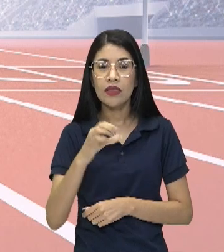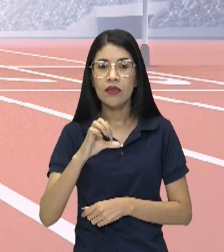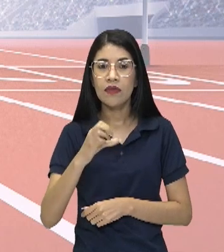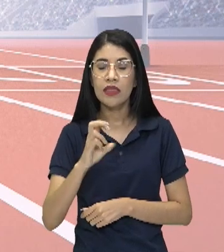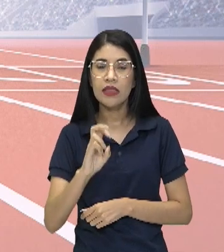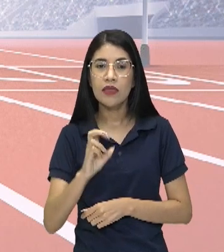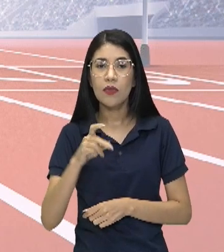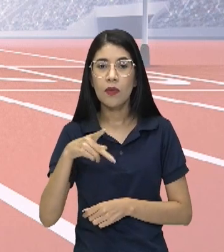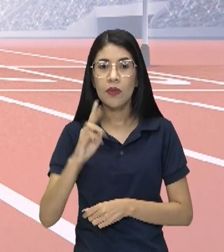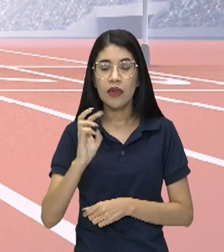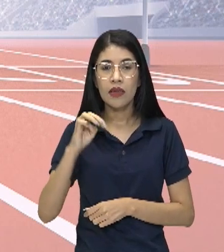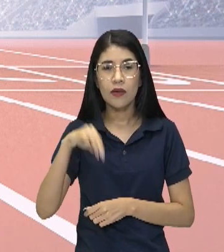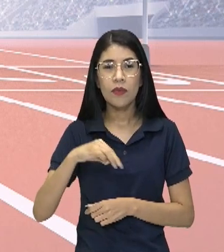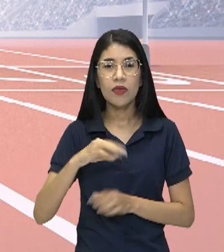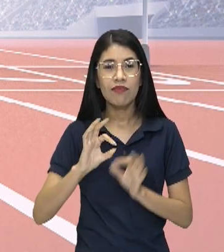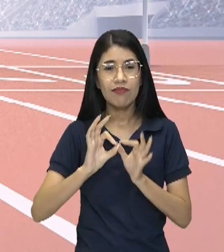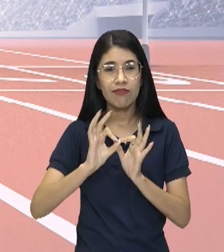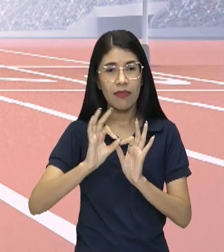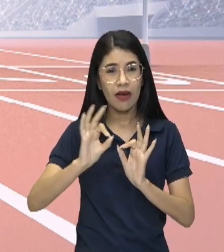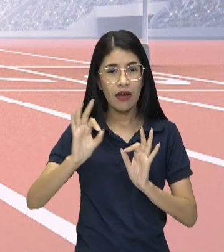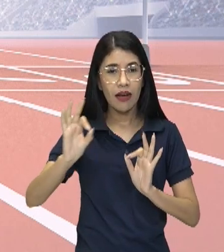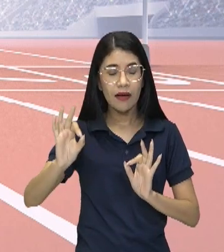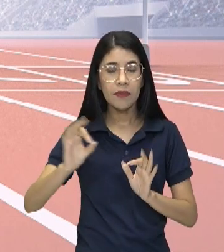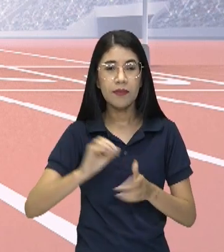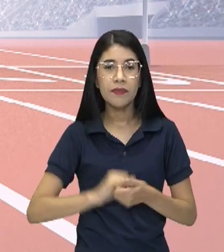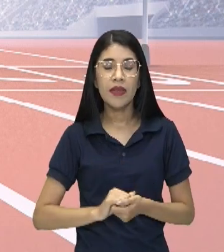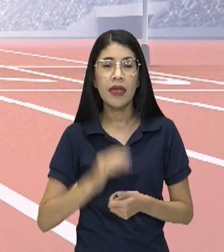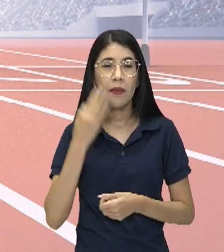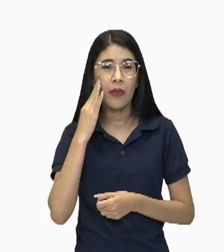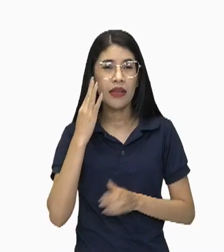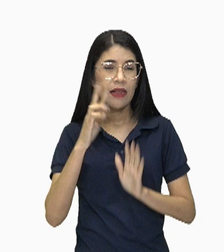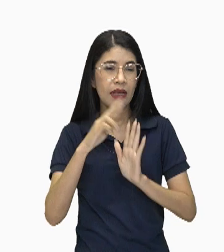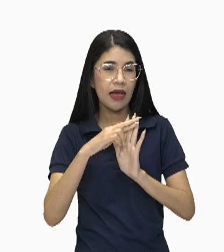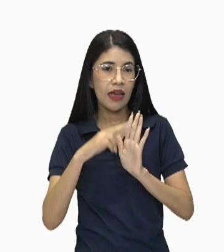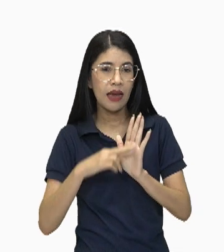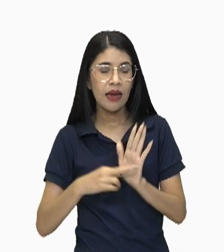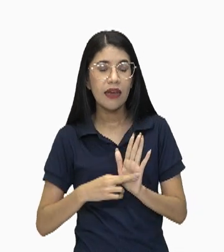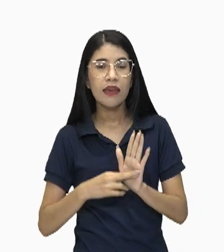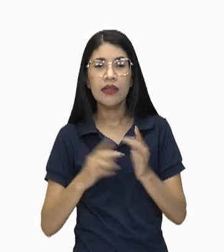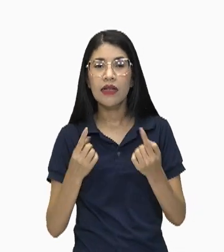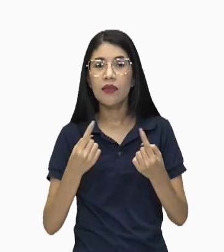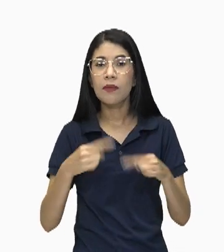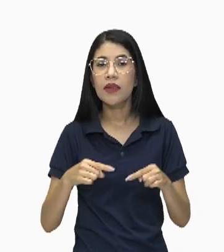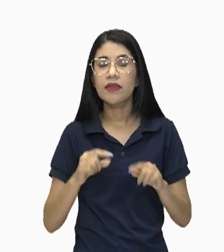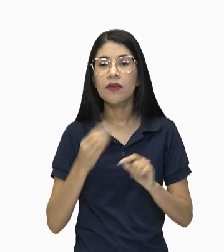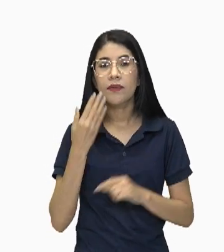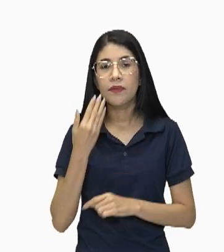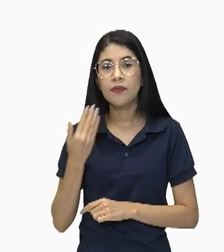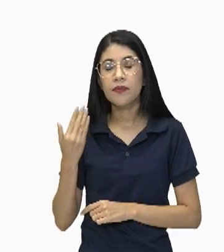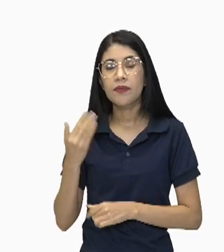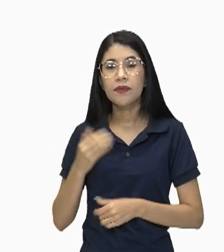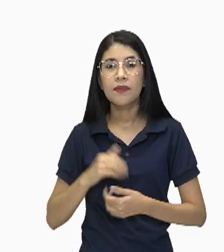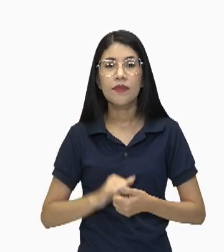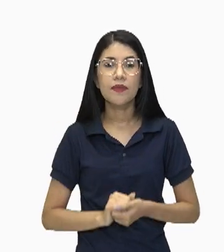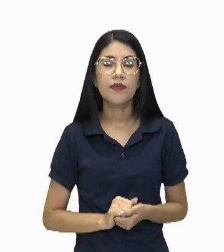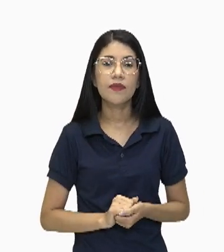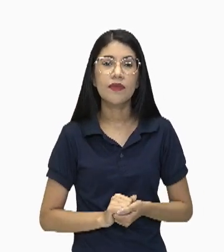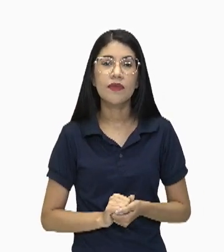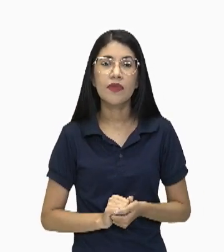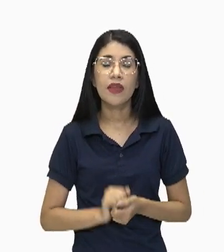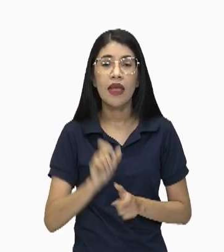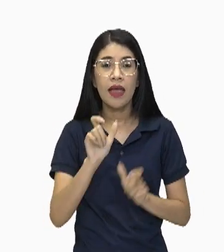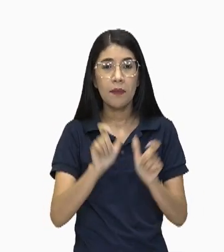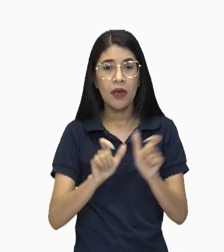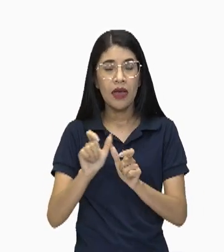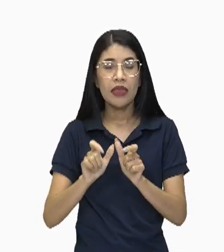42,195 quilômetros. É bastante. Para a gente entender um pouco das regras dessa prova, elas aparecem para a gente agora, olha só. Os atletas